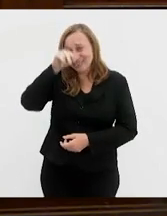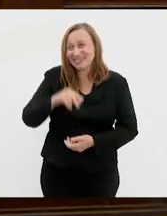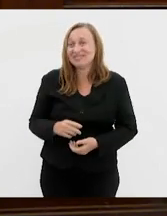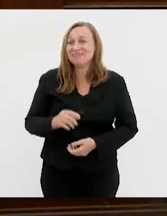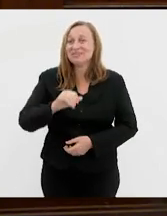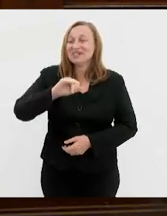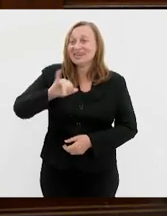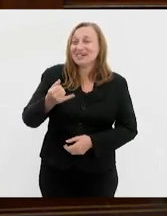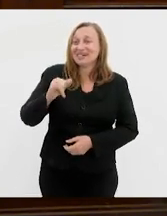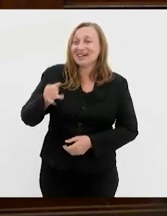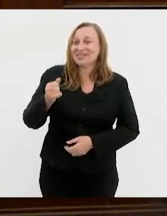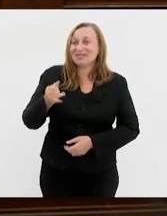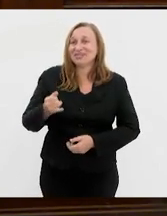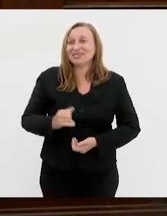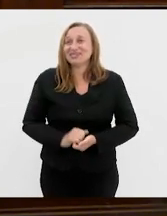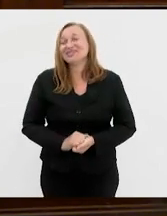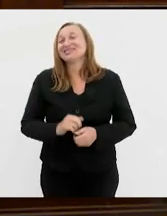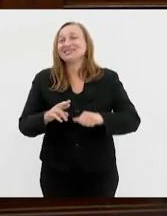Belfor Roxo.